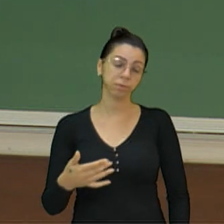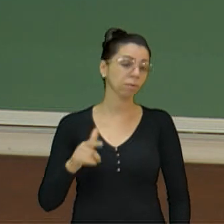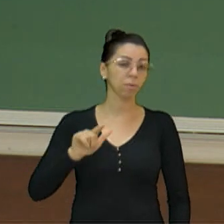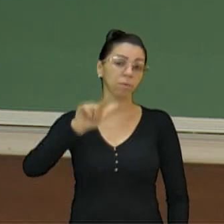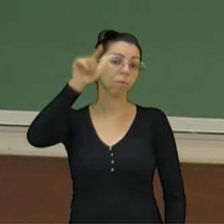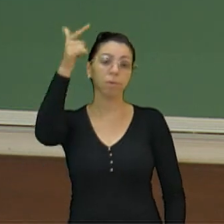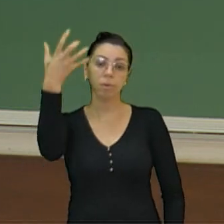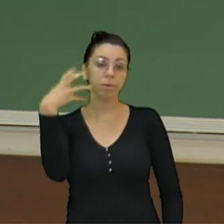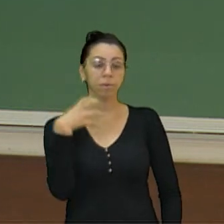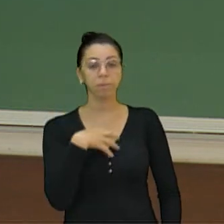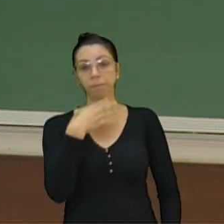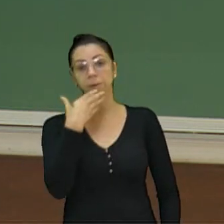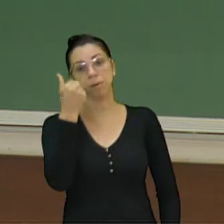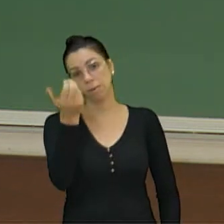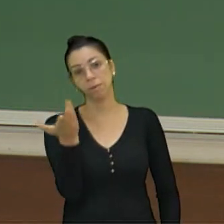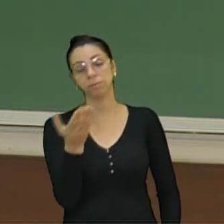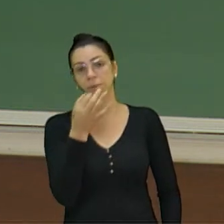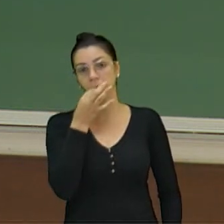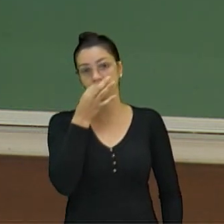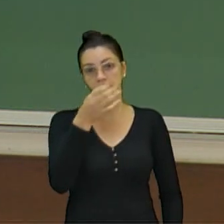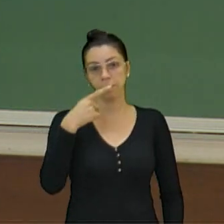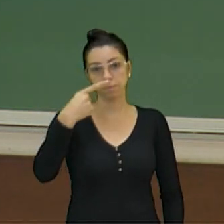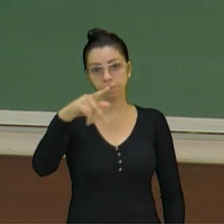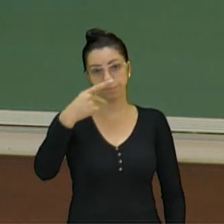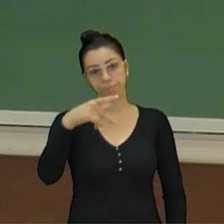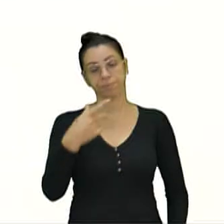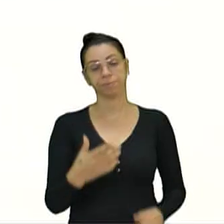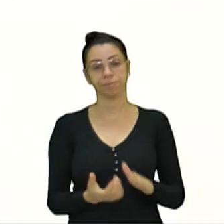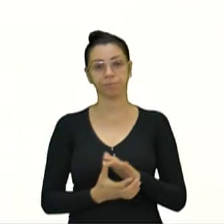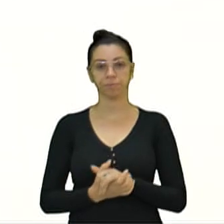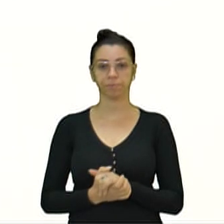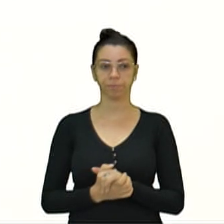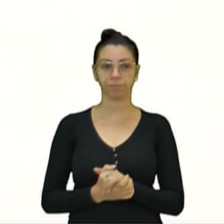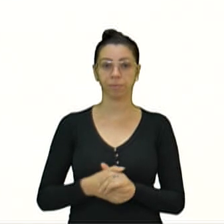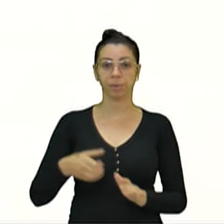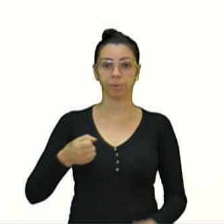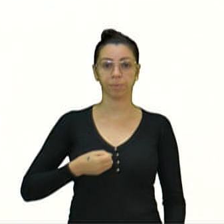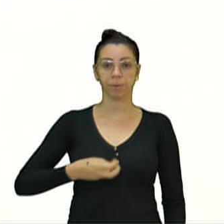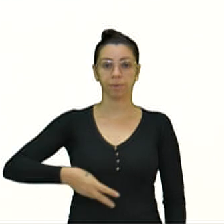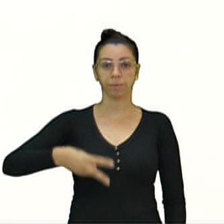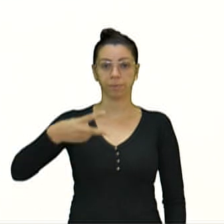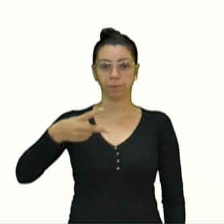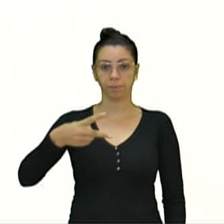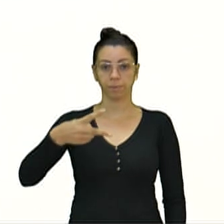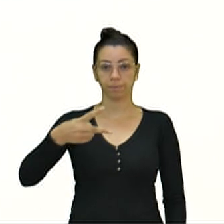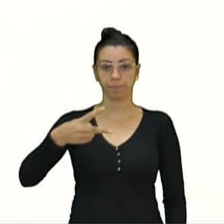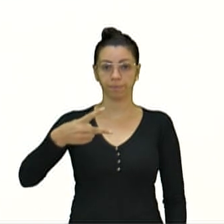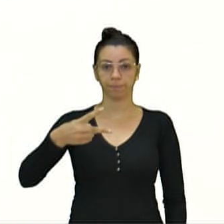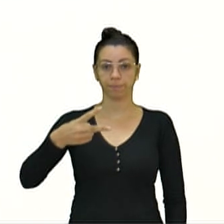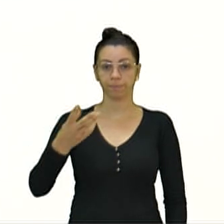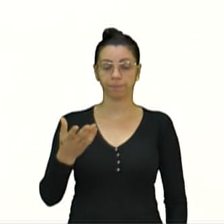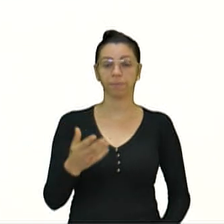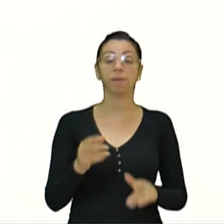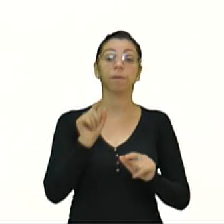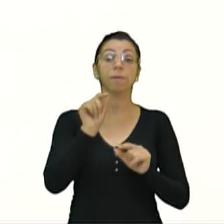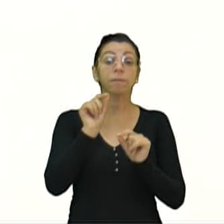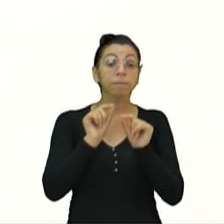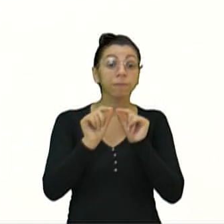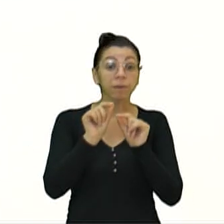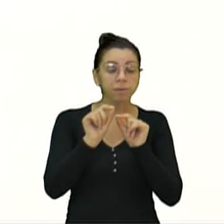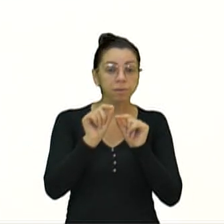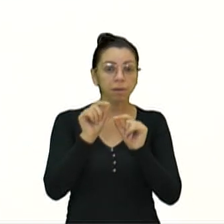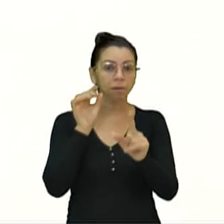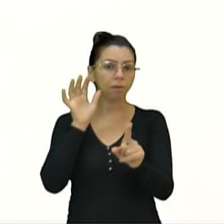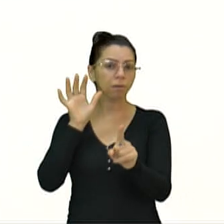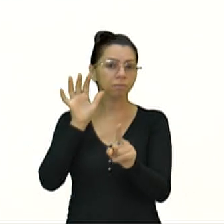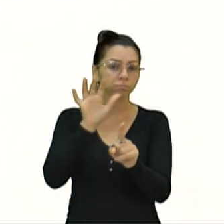julgue a mais efetiva. Number 2. Are you influenced by TV commercials? Você é